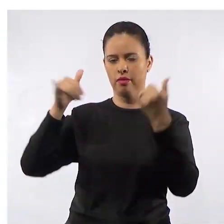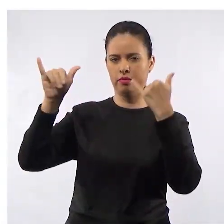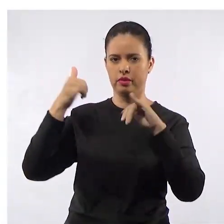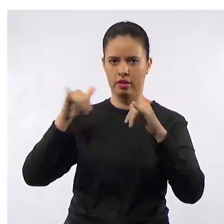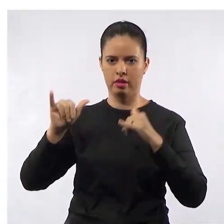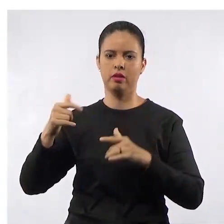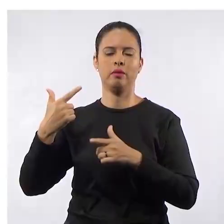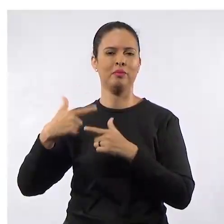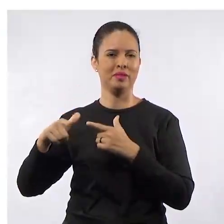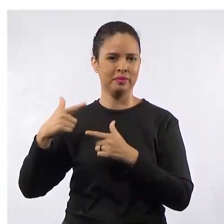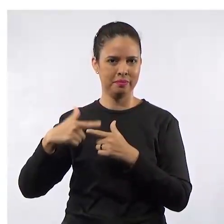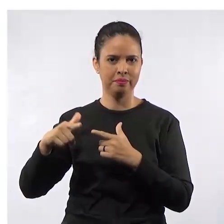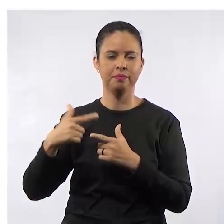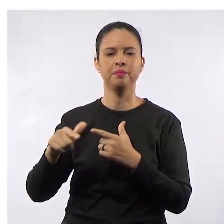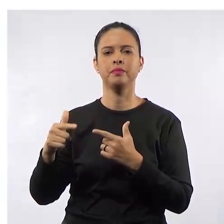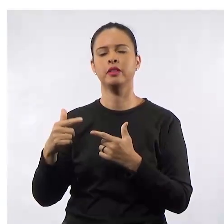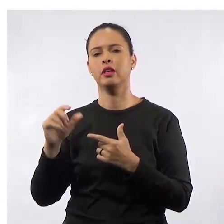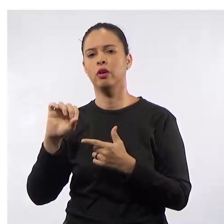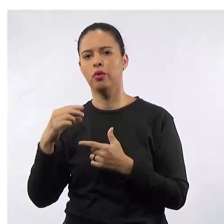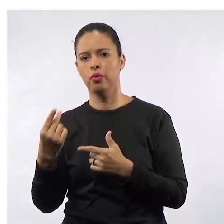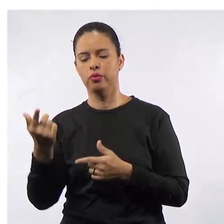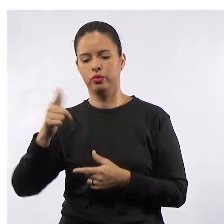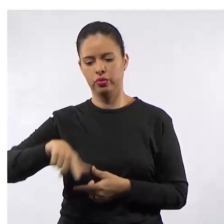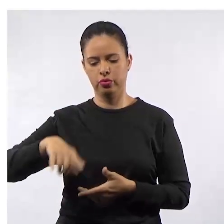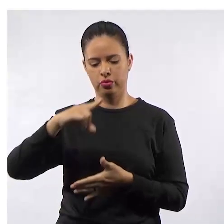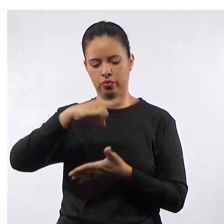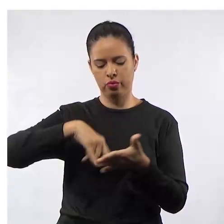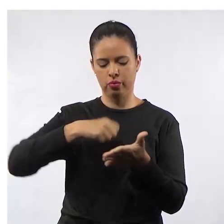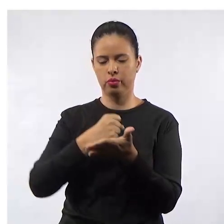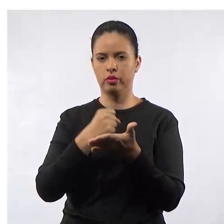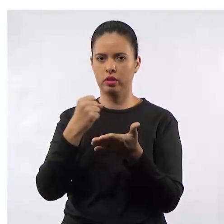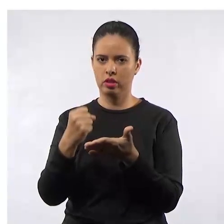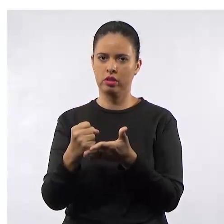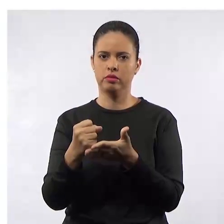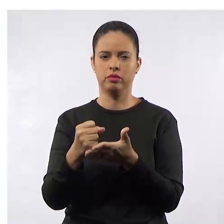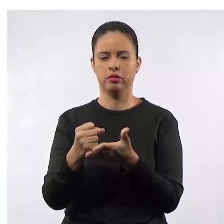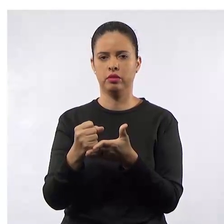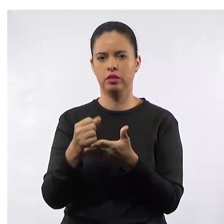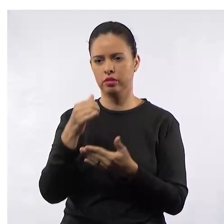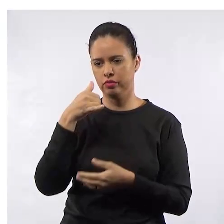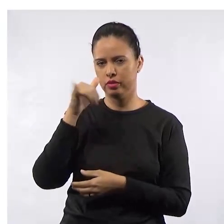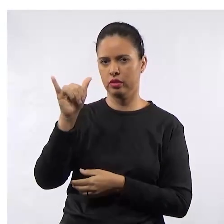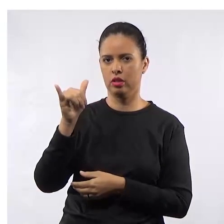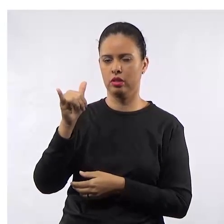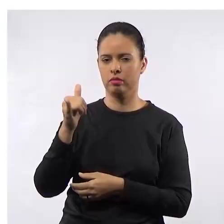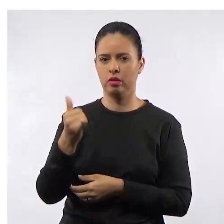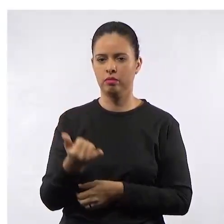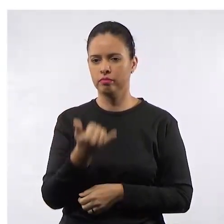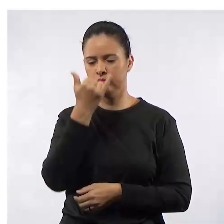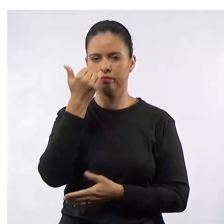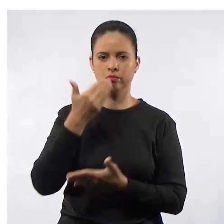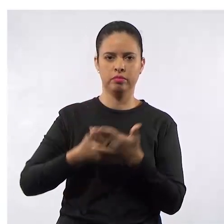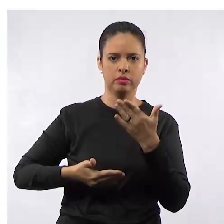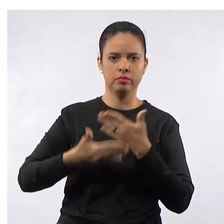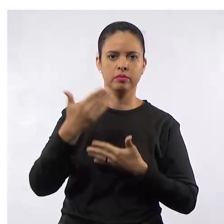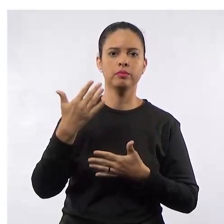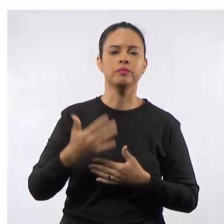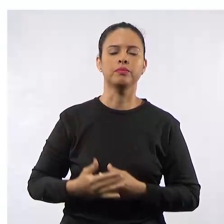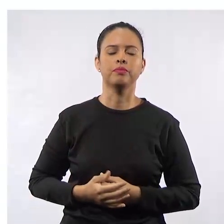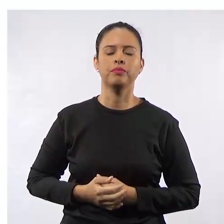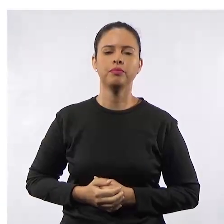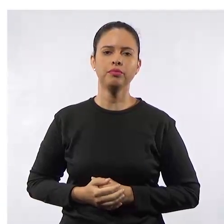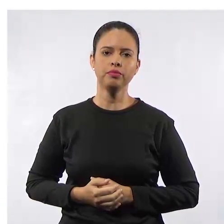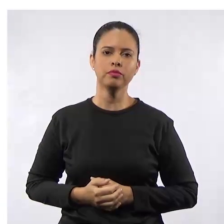tá evitando aí a renovação de outros contratos por exemplo para evitar alguma situação de prejuízo a terceiros também